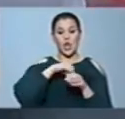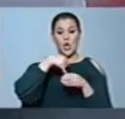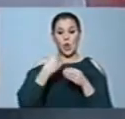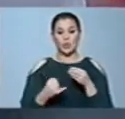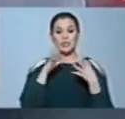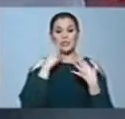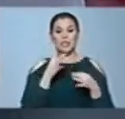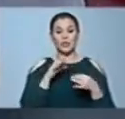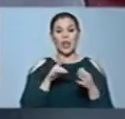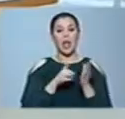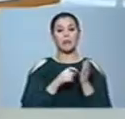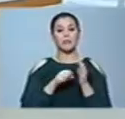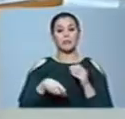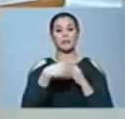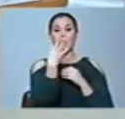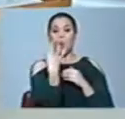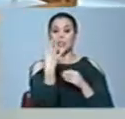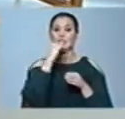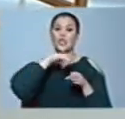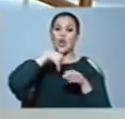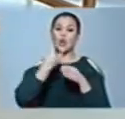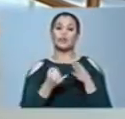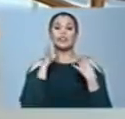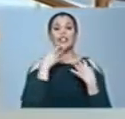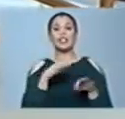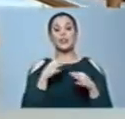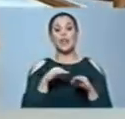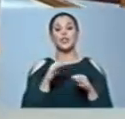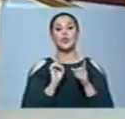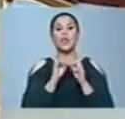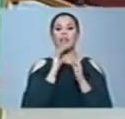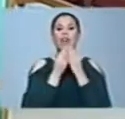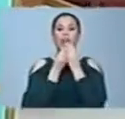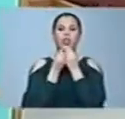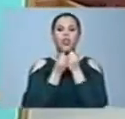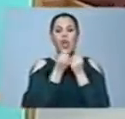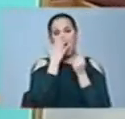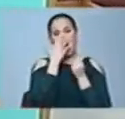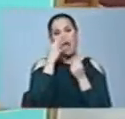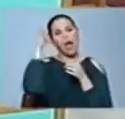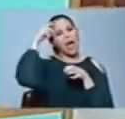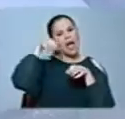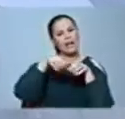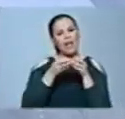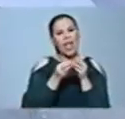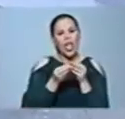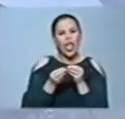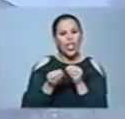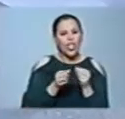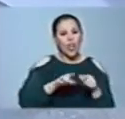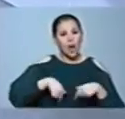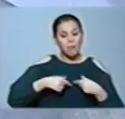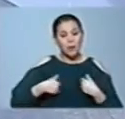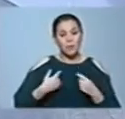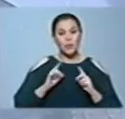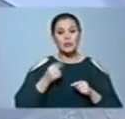dizemos aqui que vamos necessitar de quatro horas naturais parece perfeita vamos obter aqui uma espécie de um caso criminoso foi por nós e eu consegui por